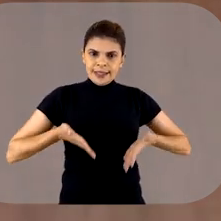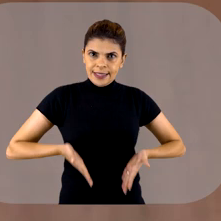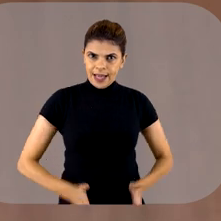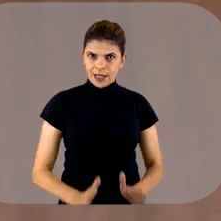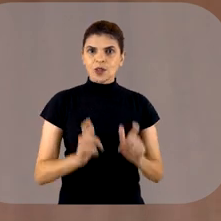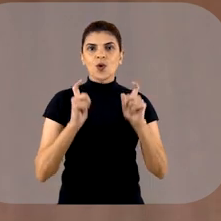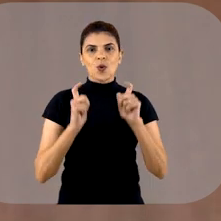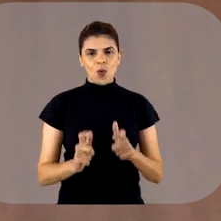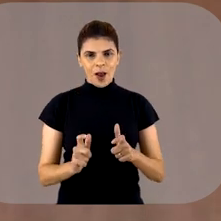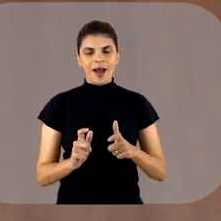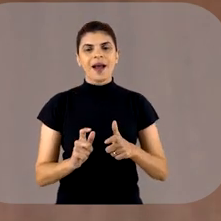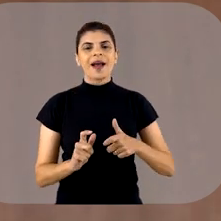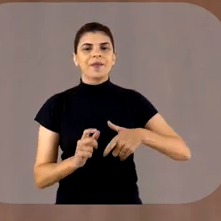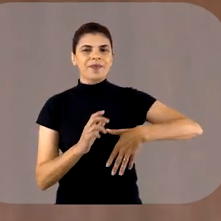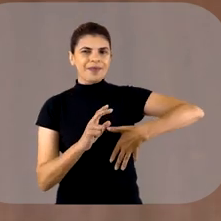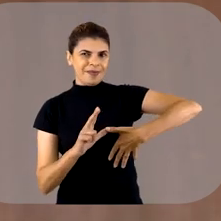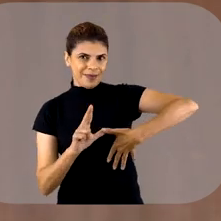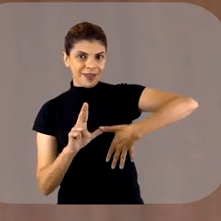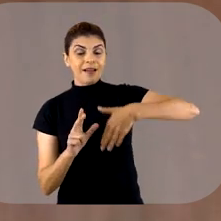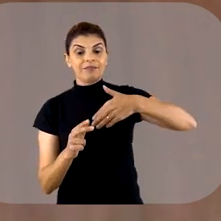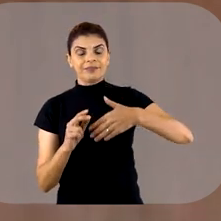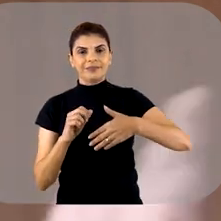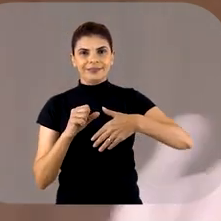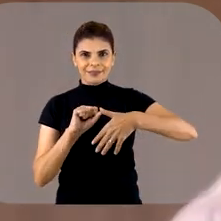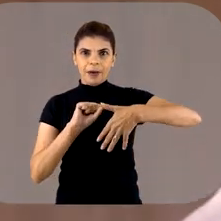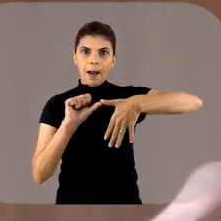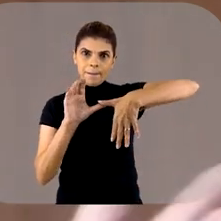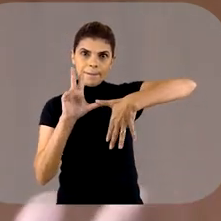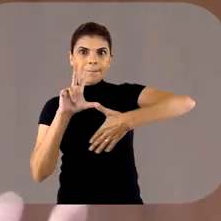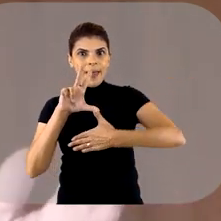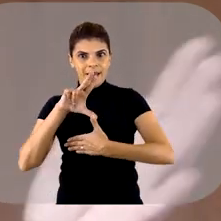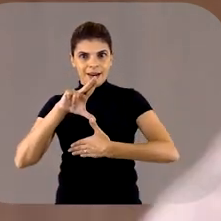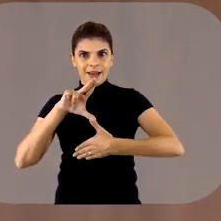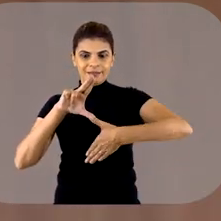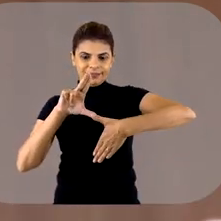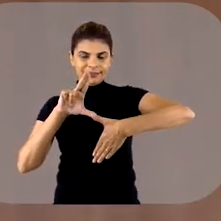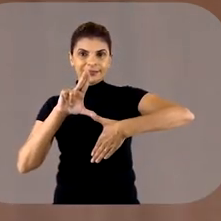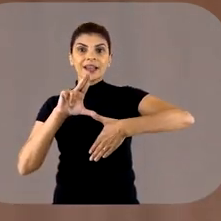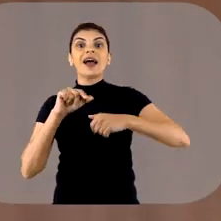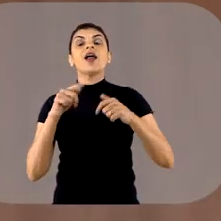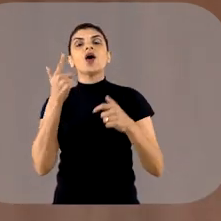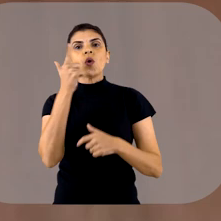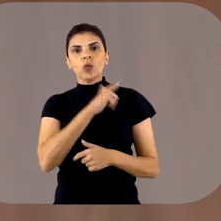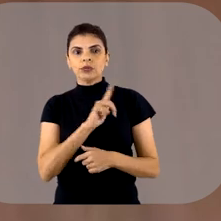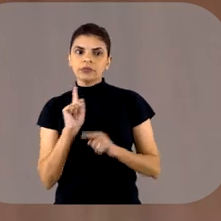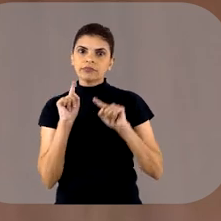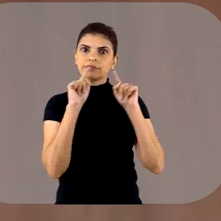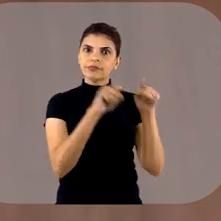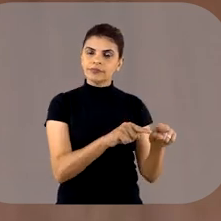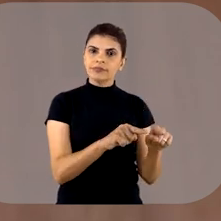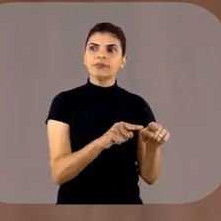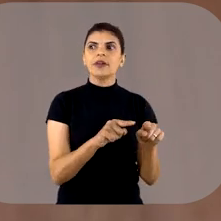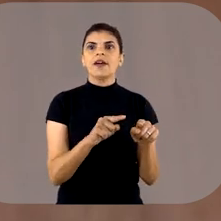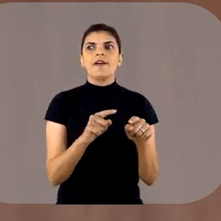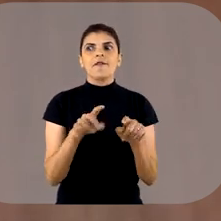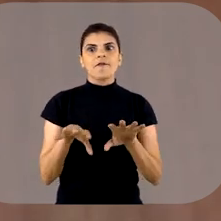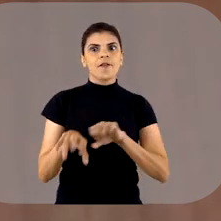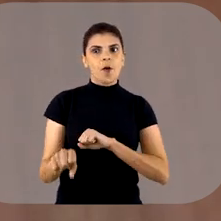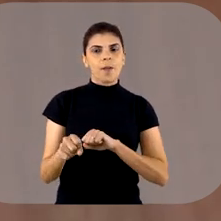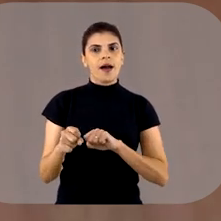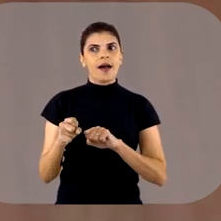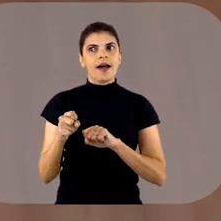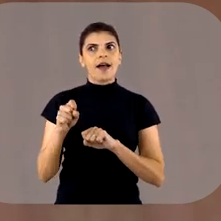América na América do Sul eles tinham que eh ir pra Europa formar-se eh como médico